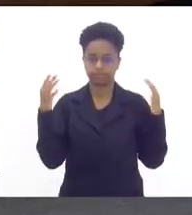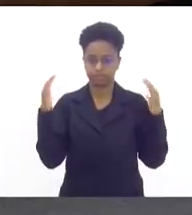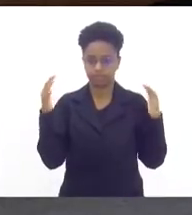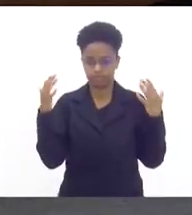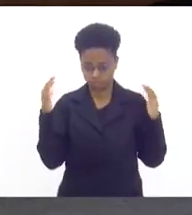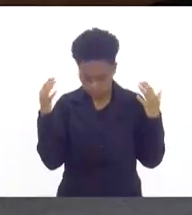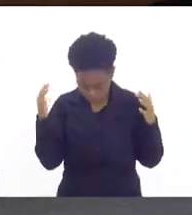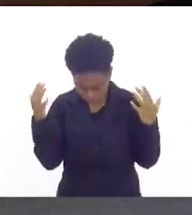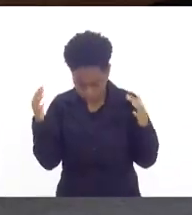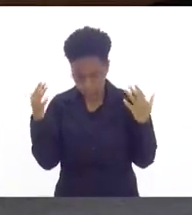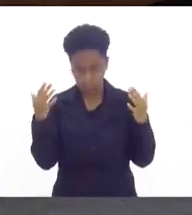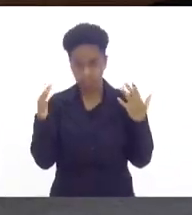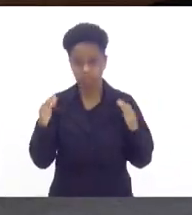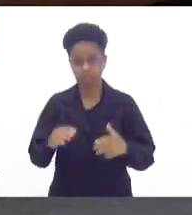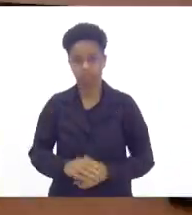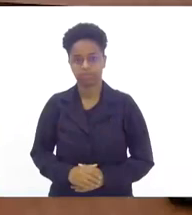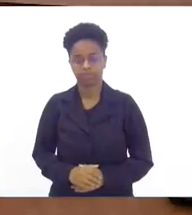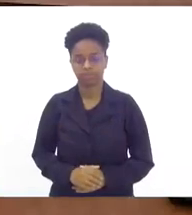Obrigado